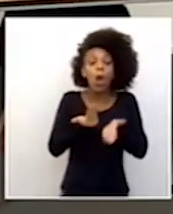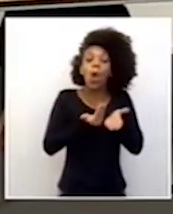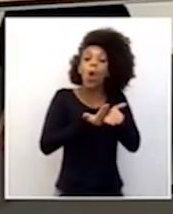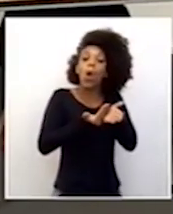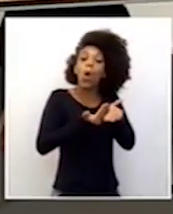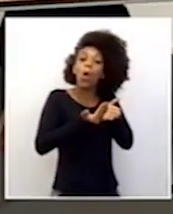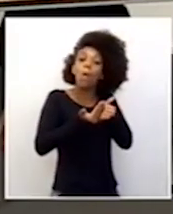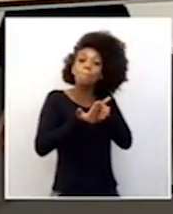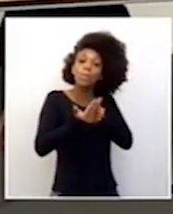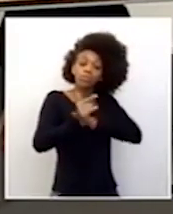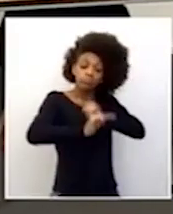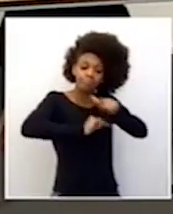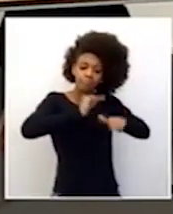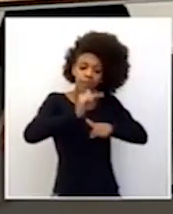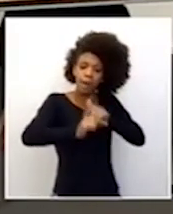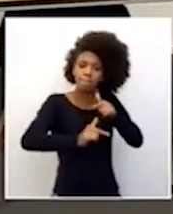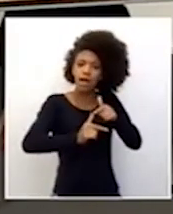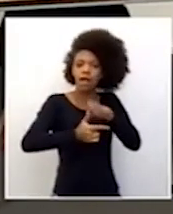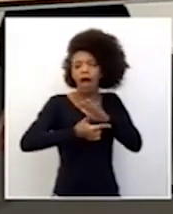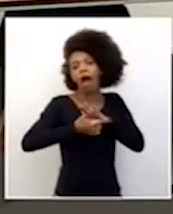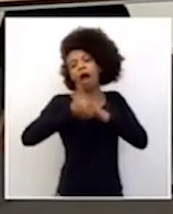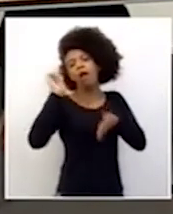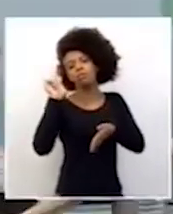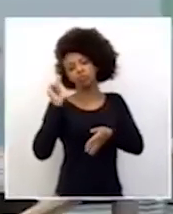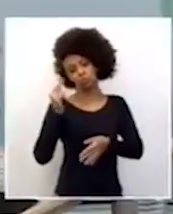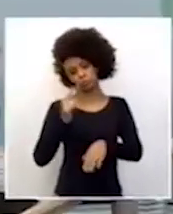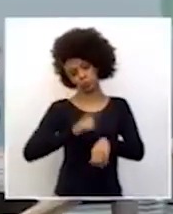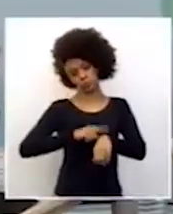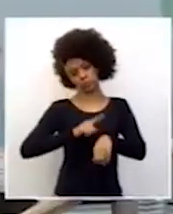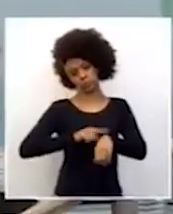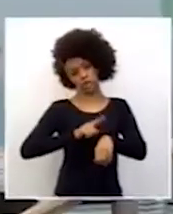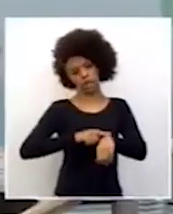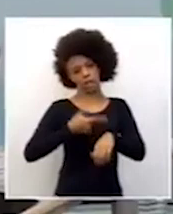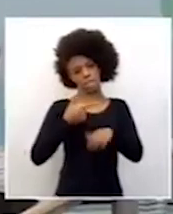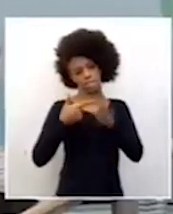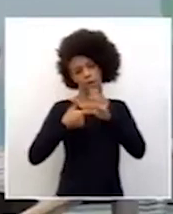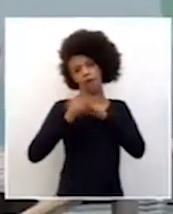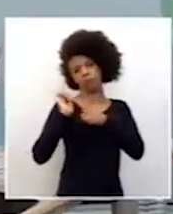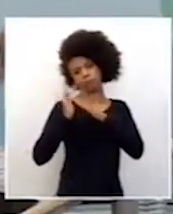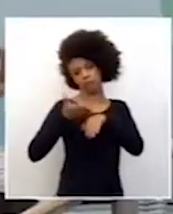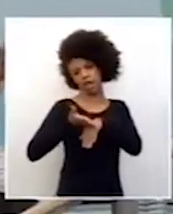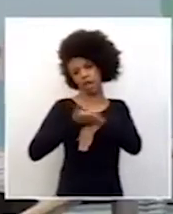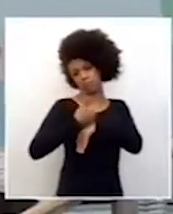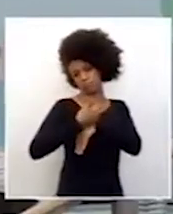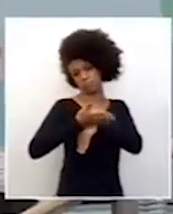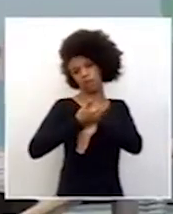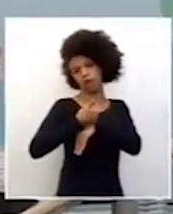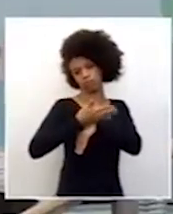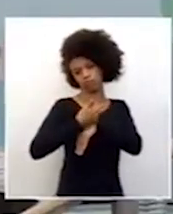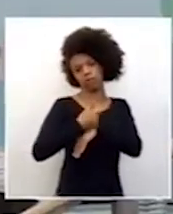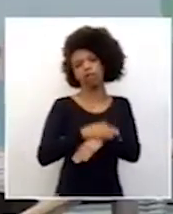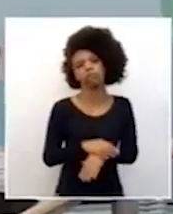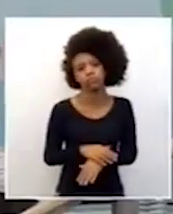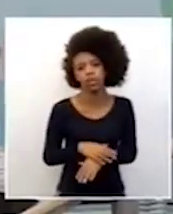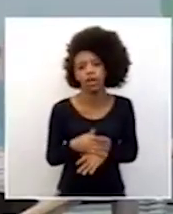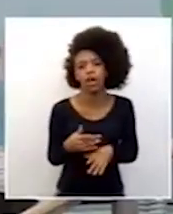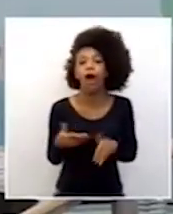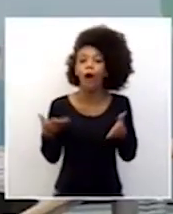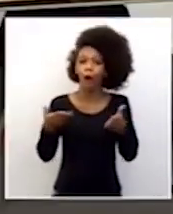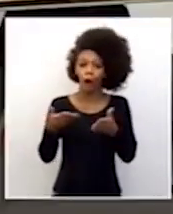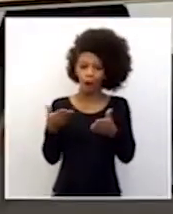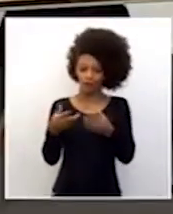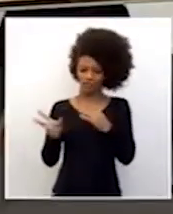as coisas, né? Tô vendo aqui no chat, o que é precoce? Precoce quer dizer isso, né? A professora está usando todo o vocabulário dela hoje, né? Hoje a gente